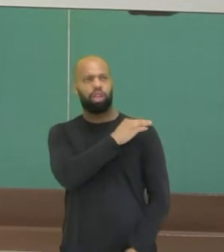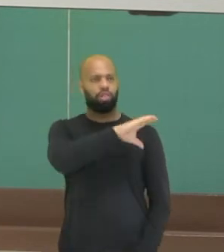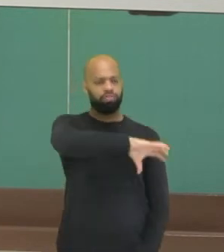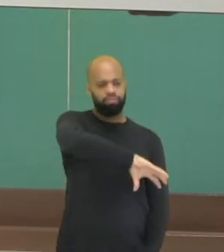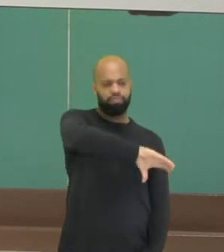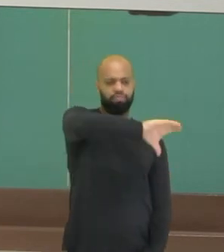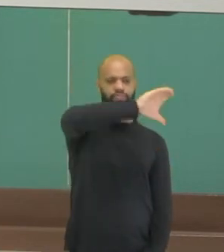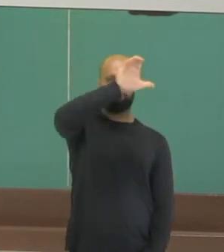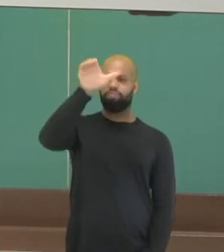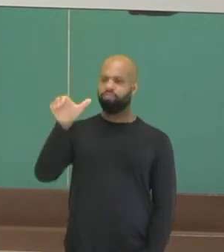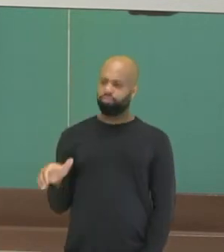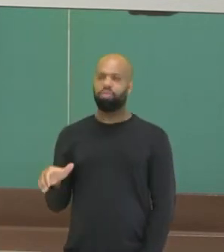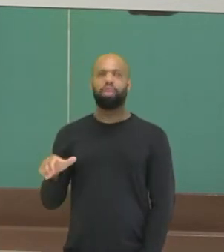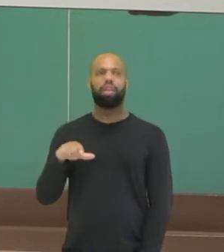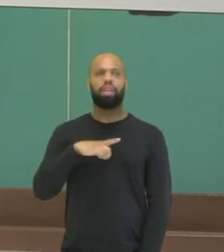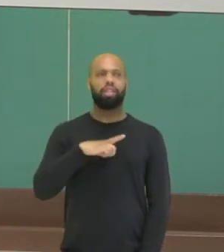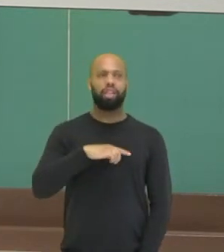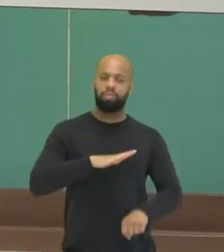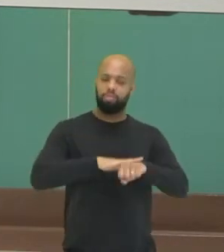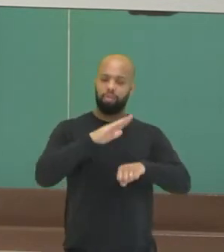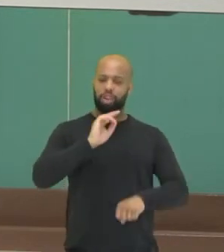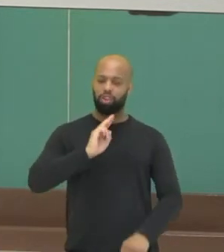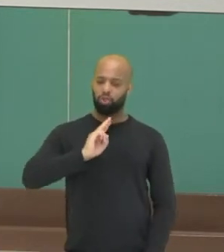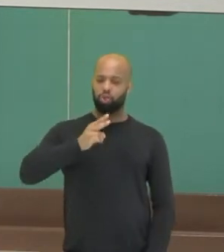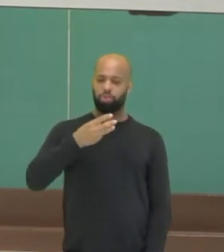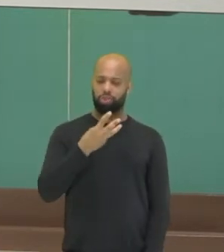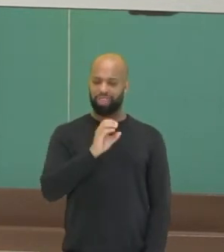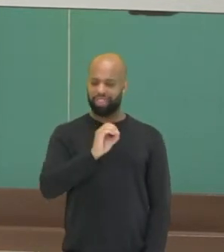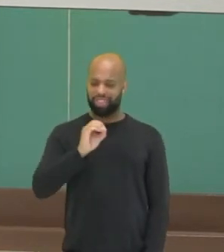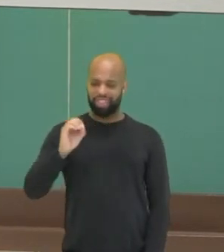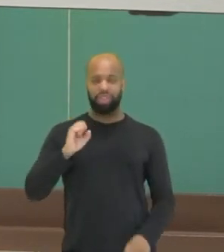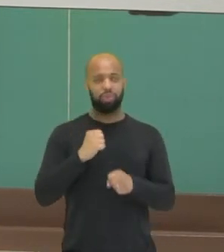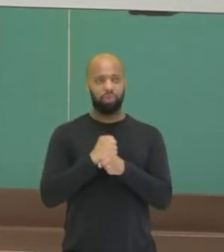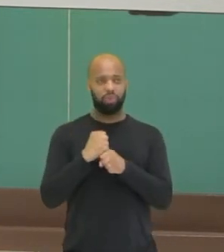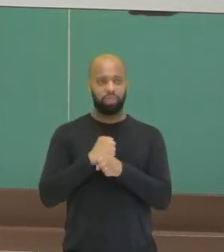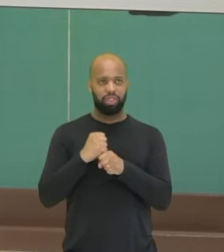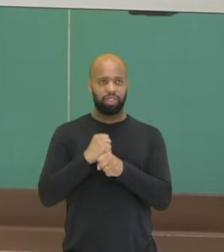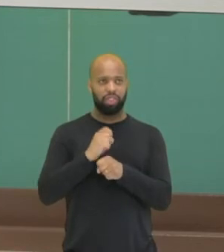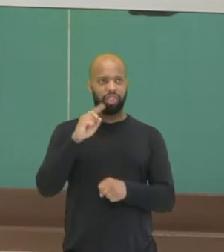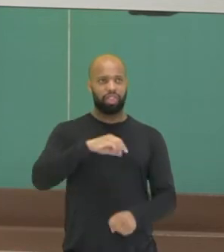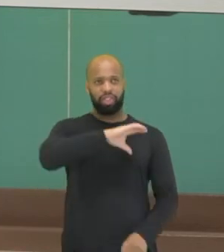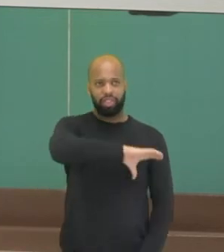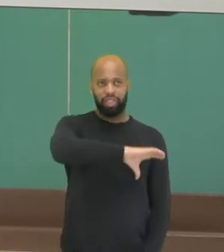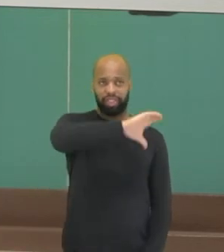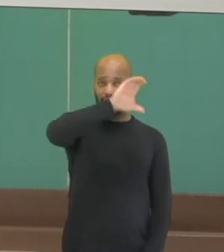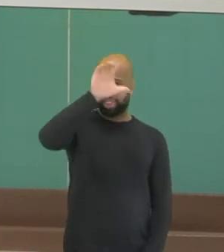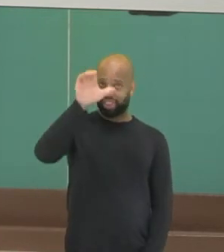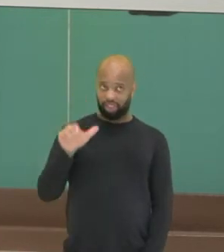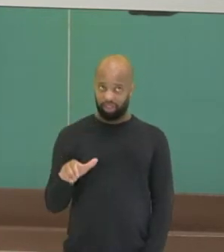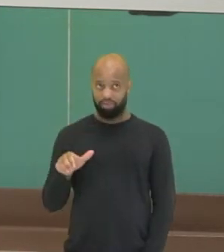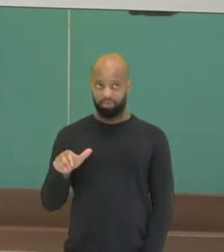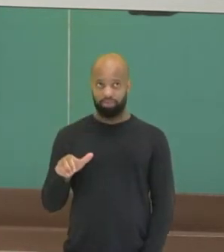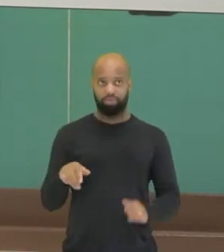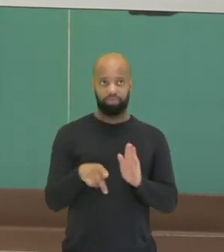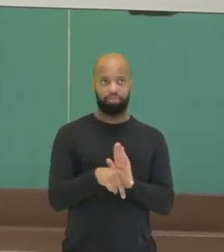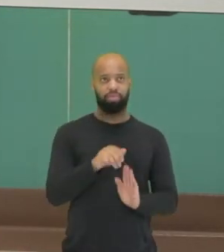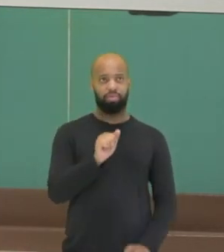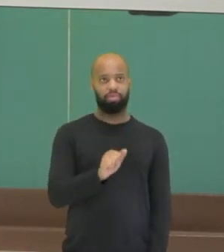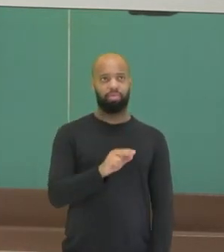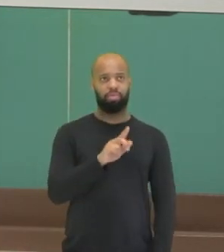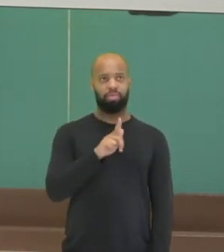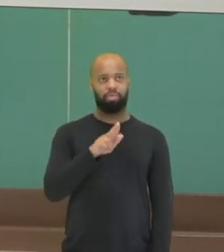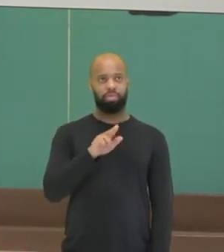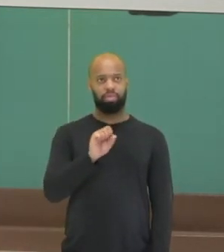essa construção, tem mais de 2.300 anos. Chamado Arco de Augusto. Depois ele passou por várias